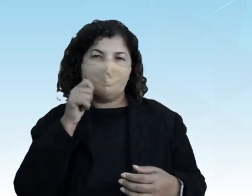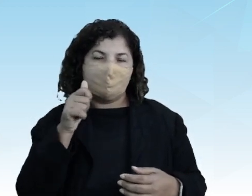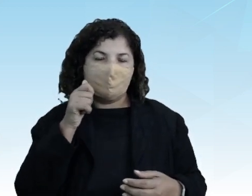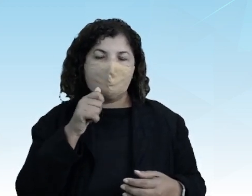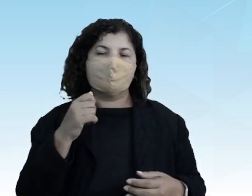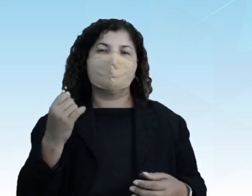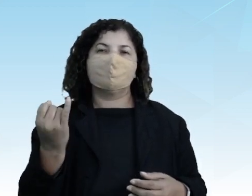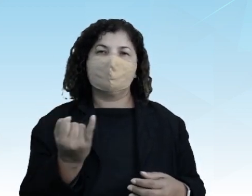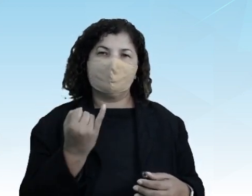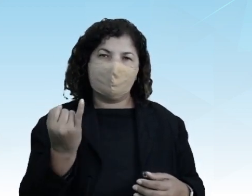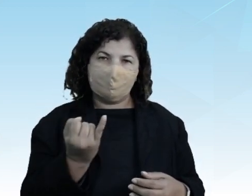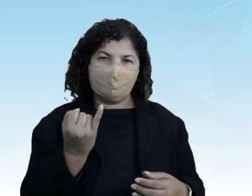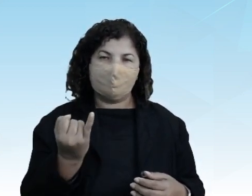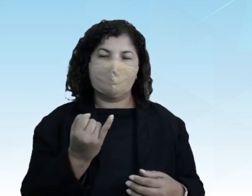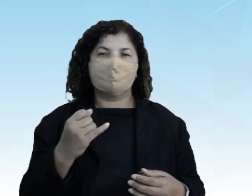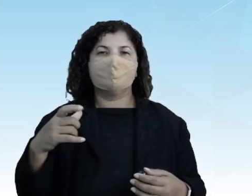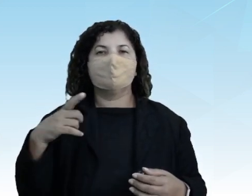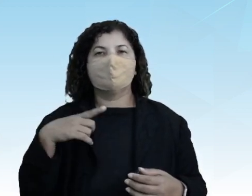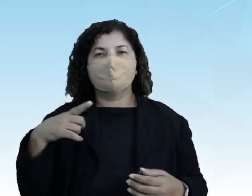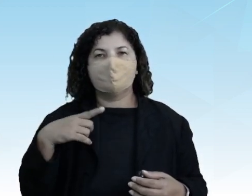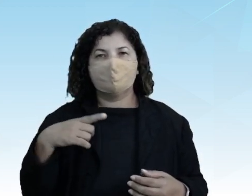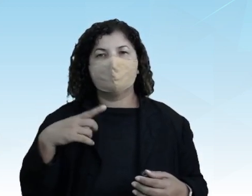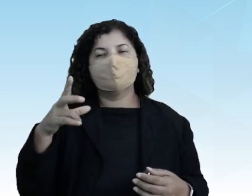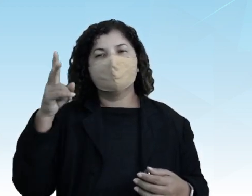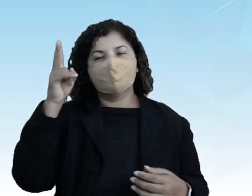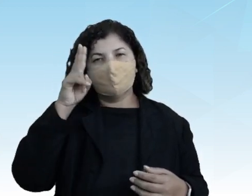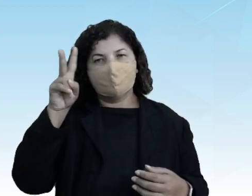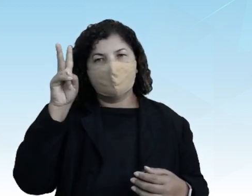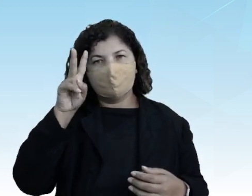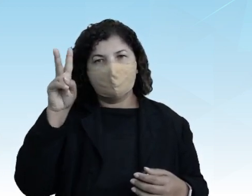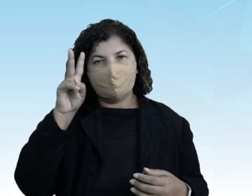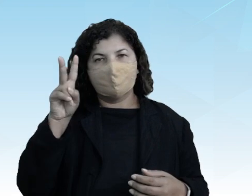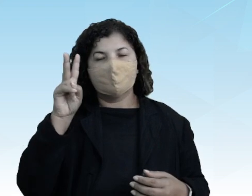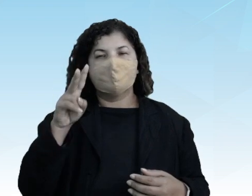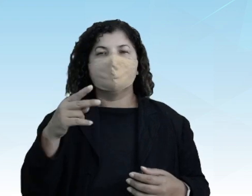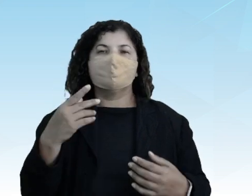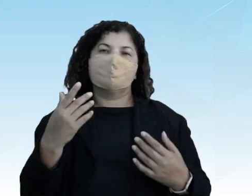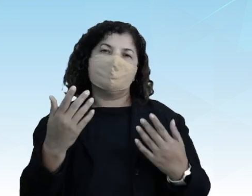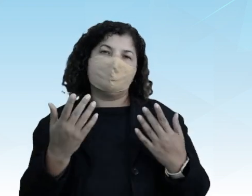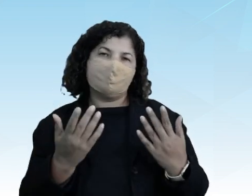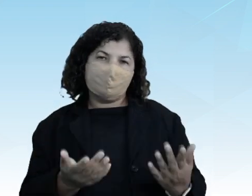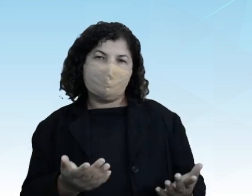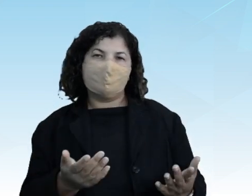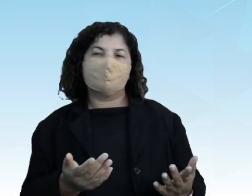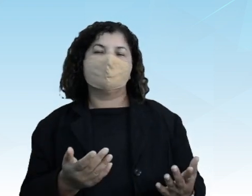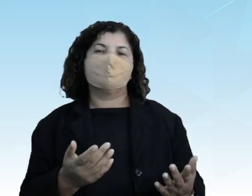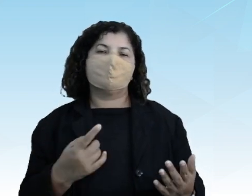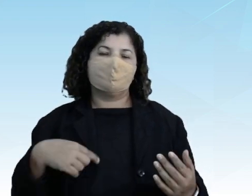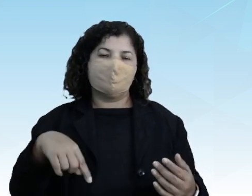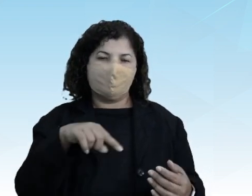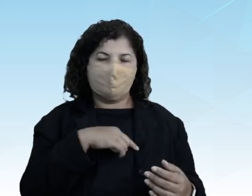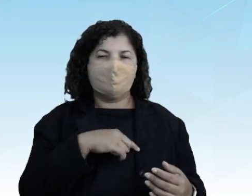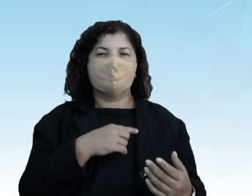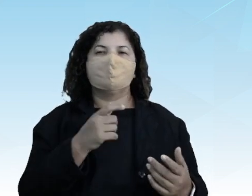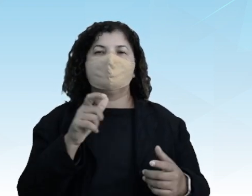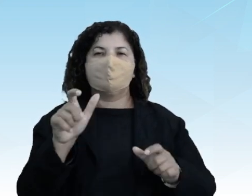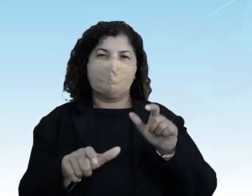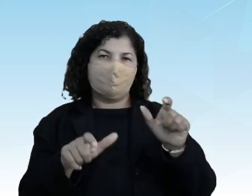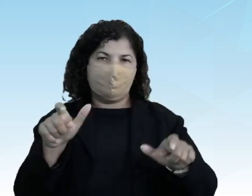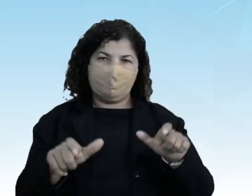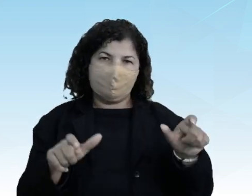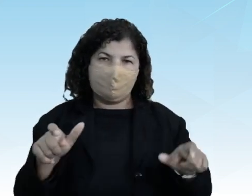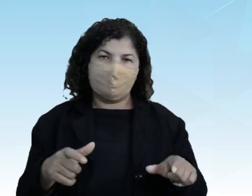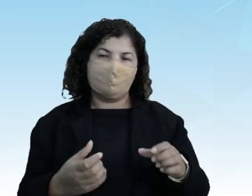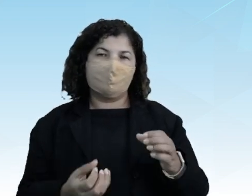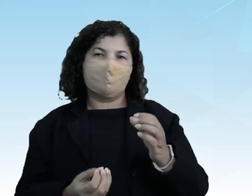relevância, nós temos a história, né, isso simplesmente da nossa civilização, né? Então, a